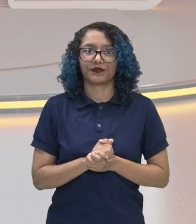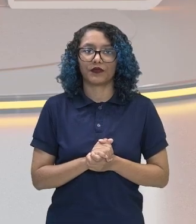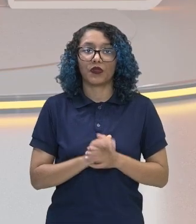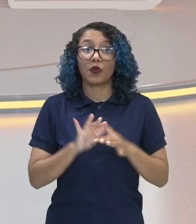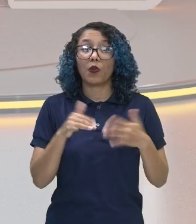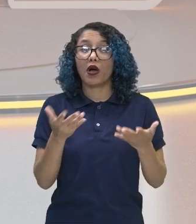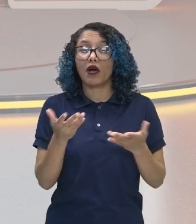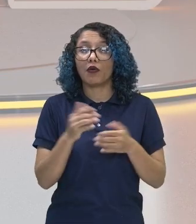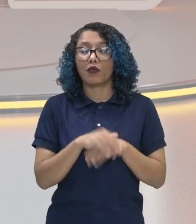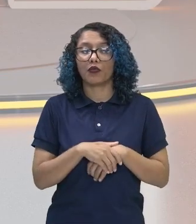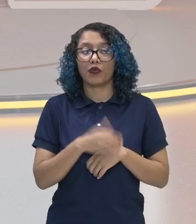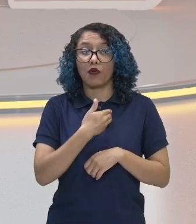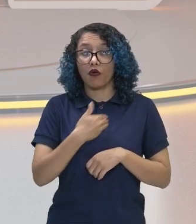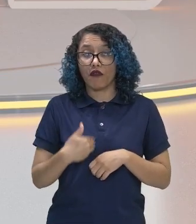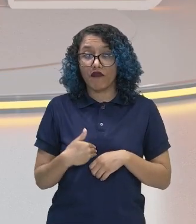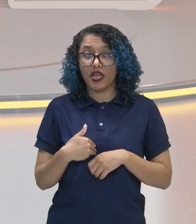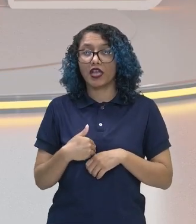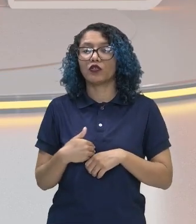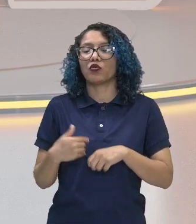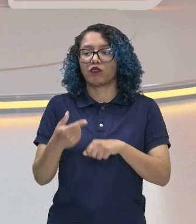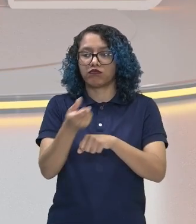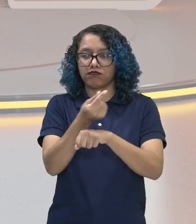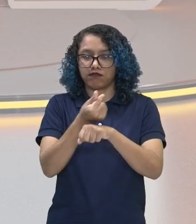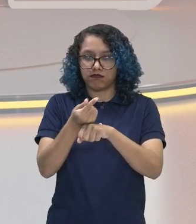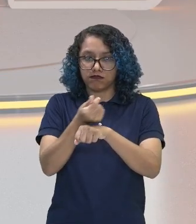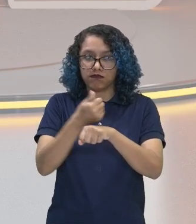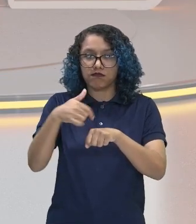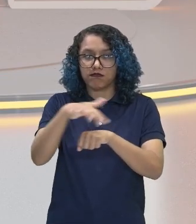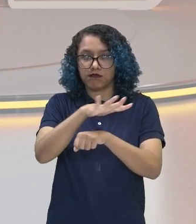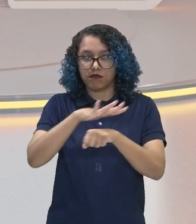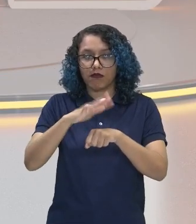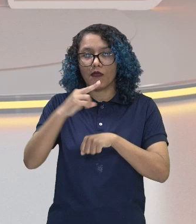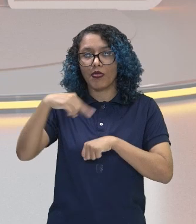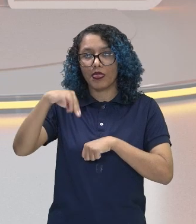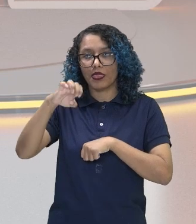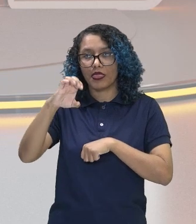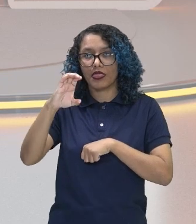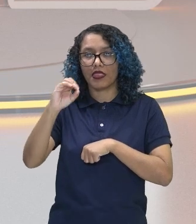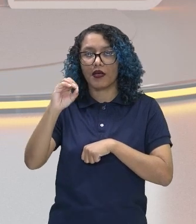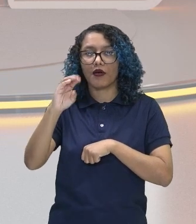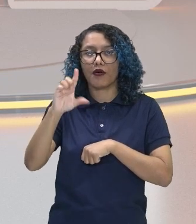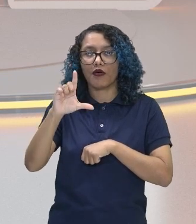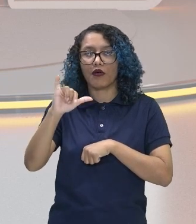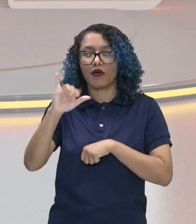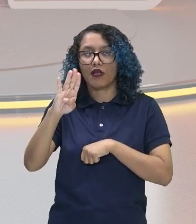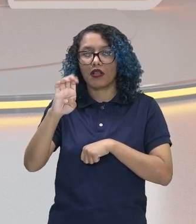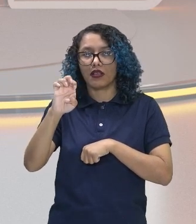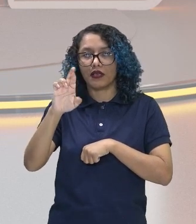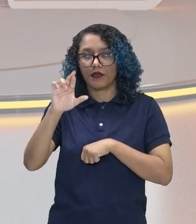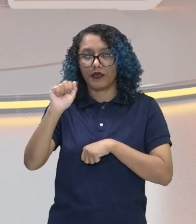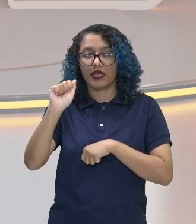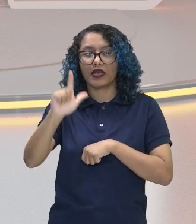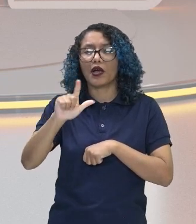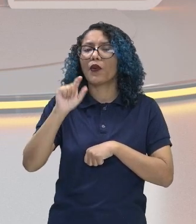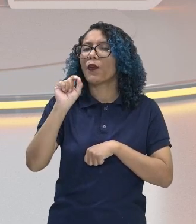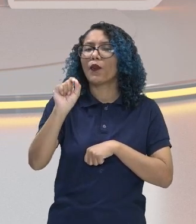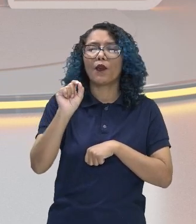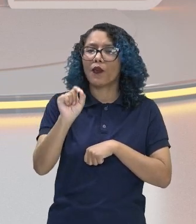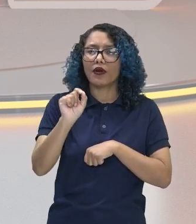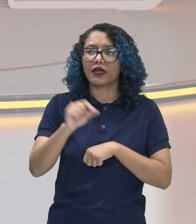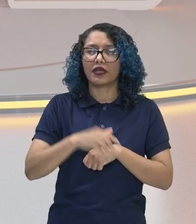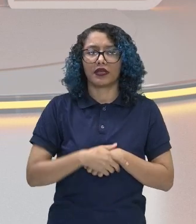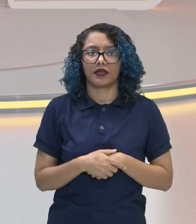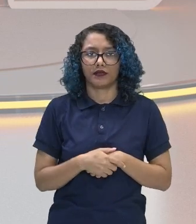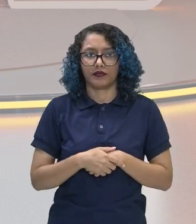chamado neoliberal, né? O estado neoliberal. Esse estado neoliberal, ele vai acontecer no final do